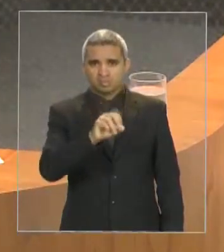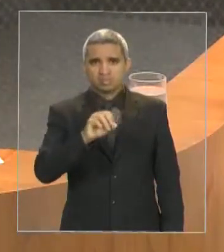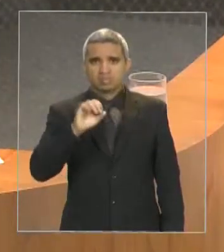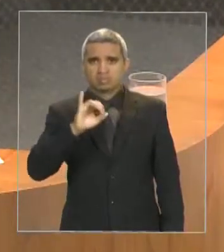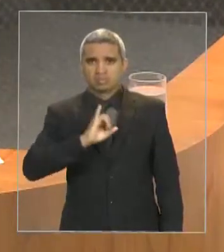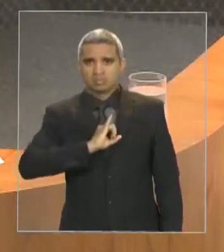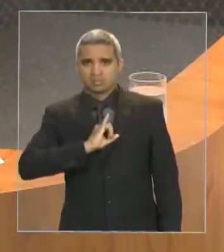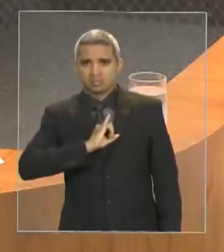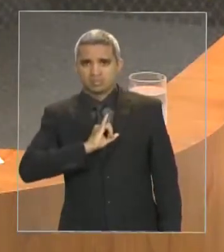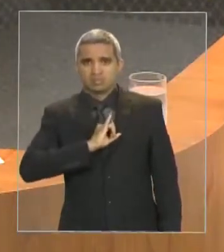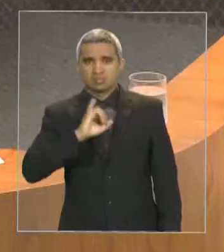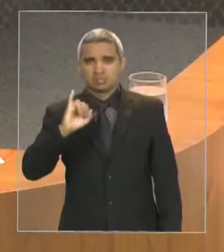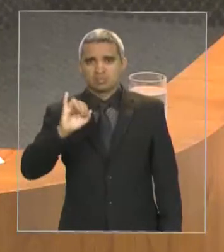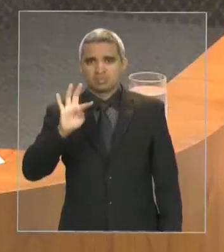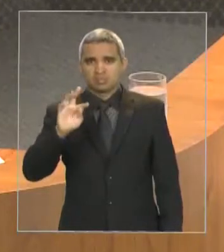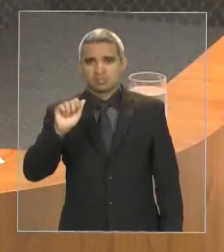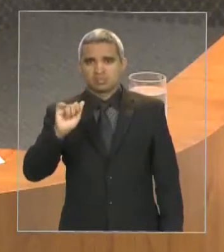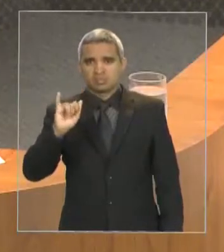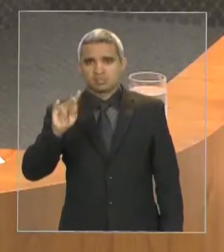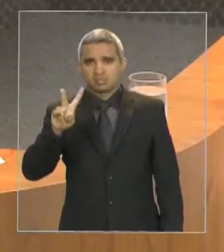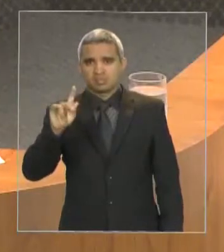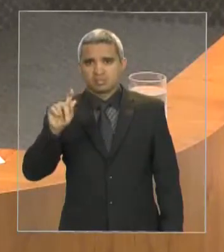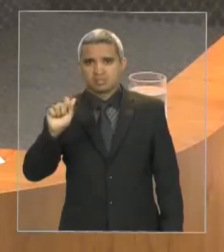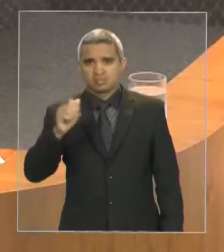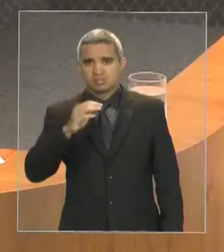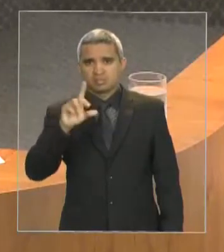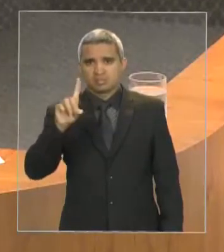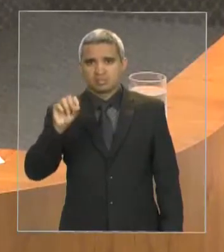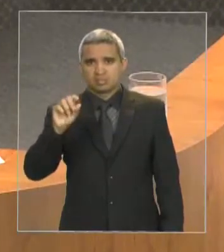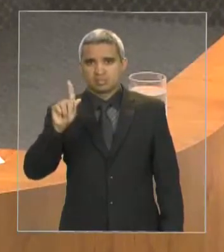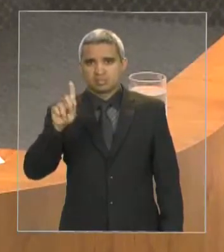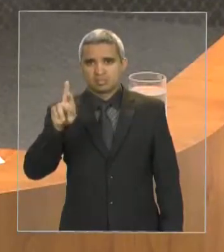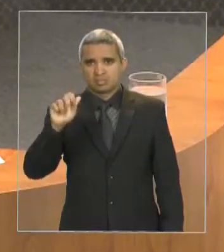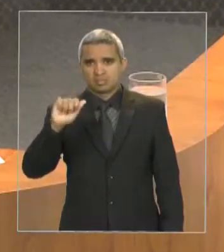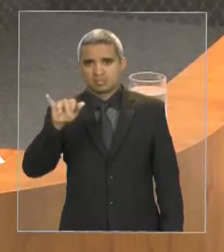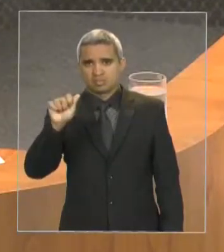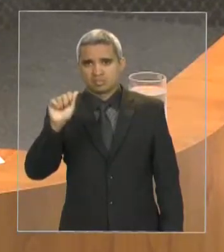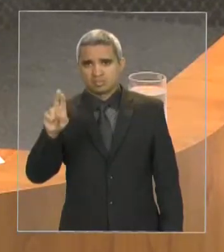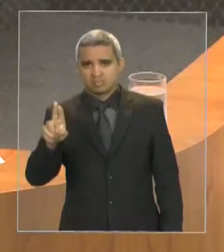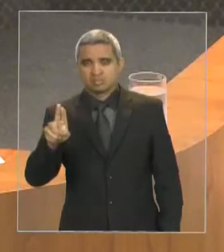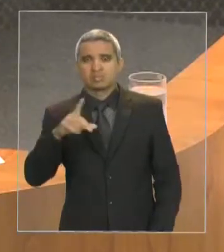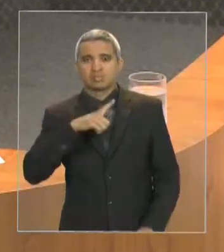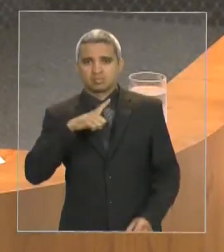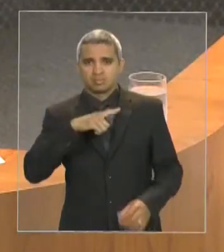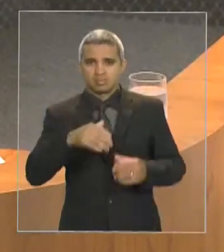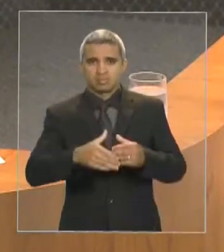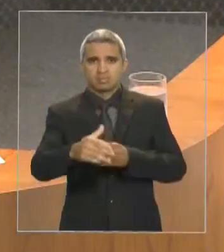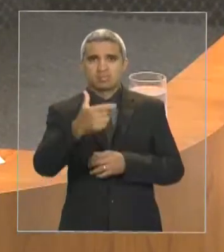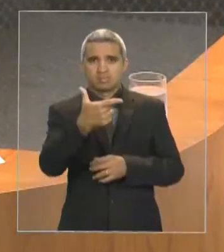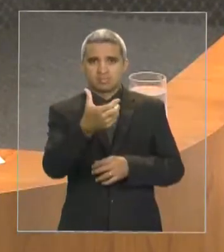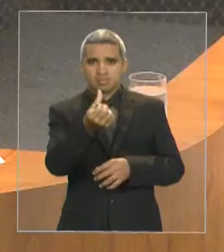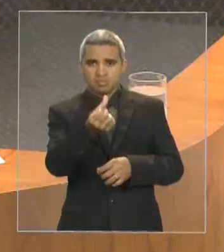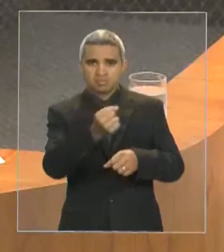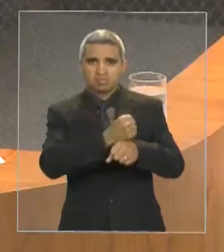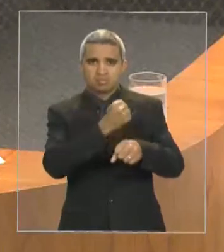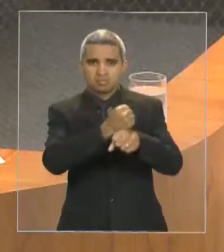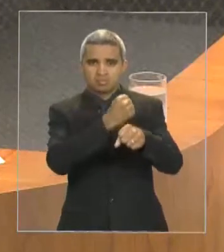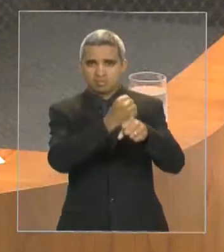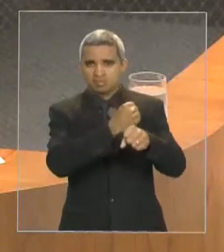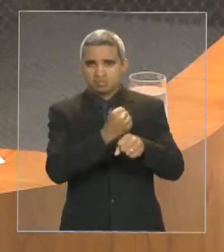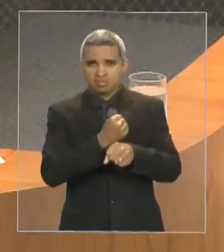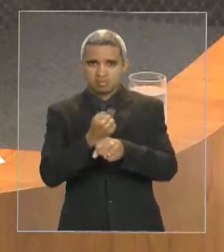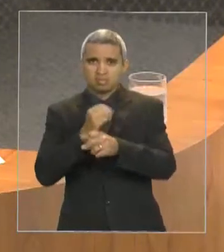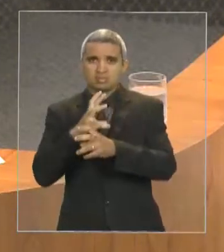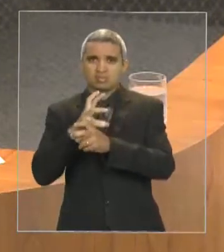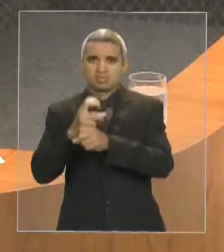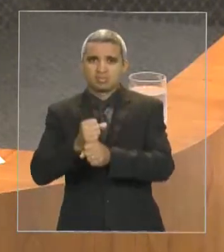Imperatriz e Itaipava do Grajaú. Ainda temos outras 26 construções em andamentos, em 23 municípios, totalizando um